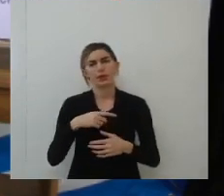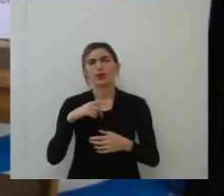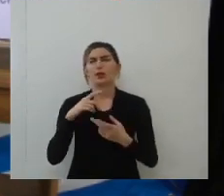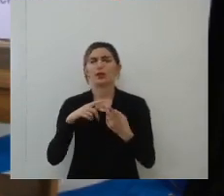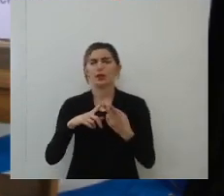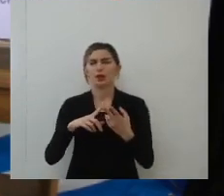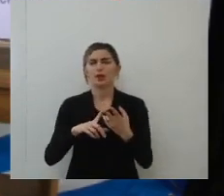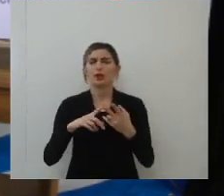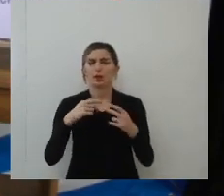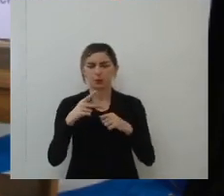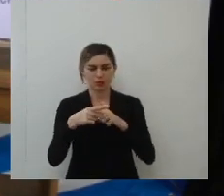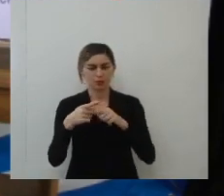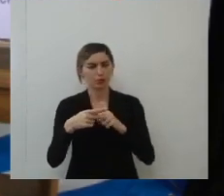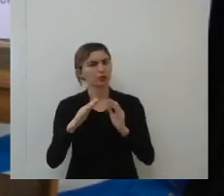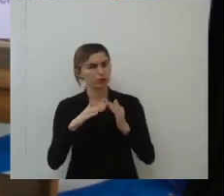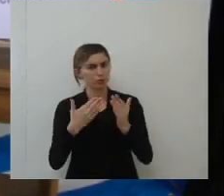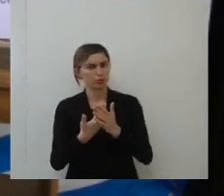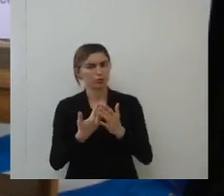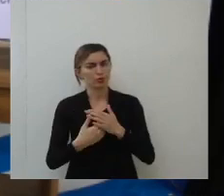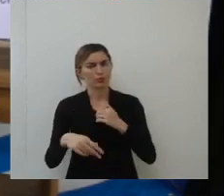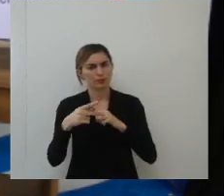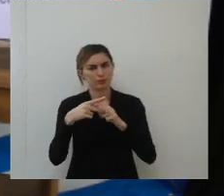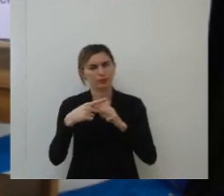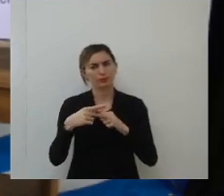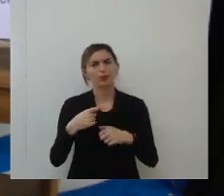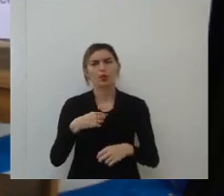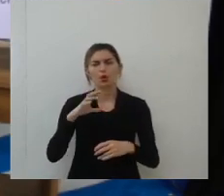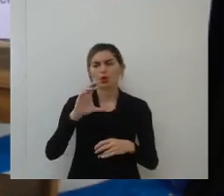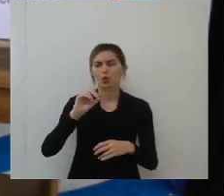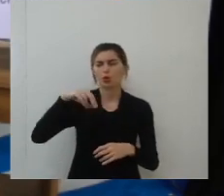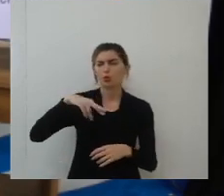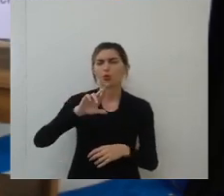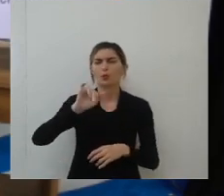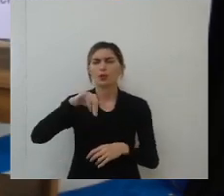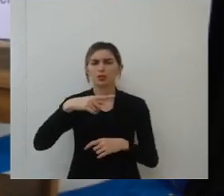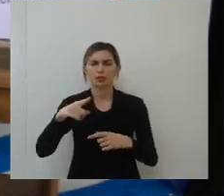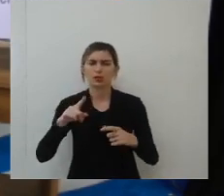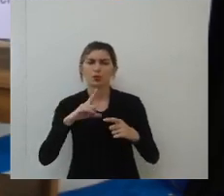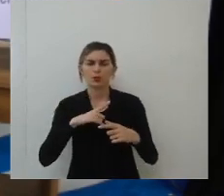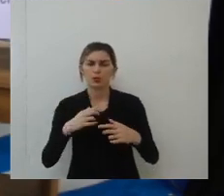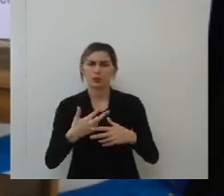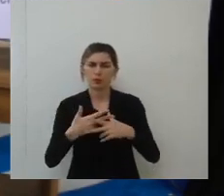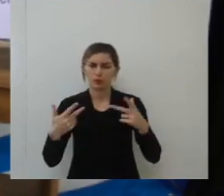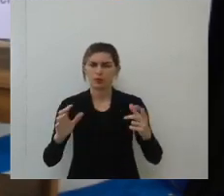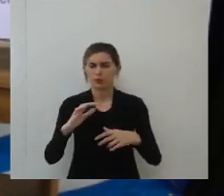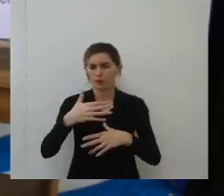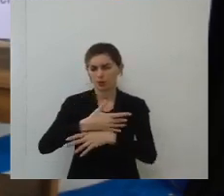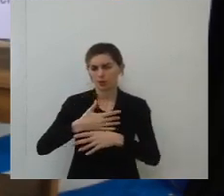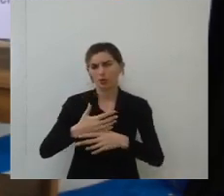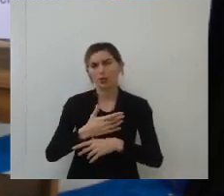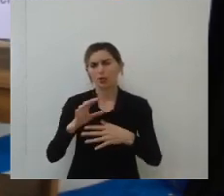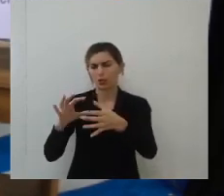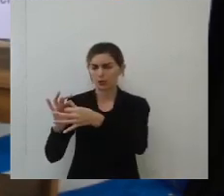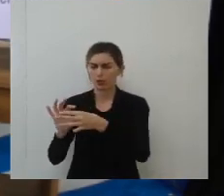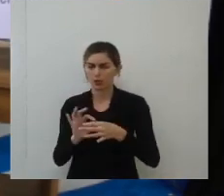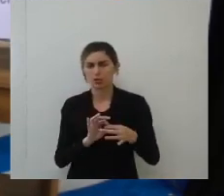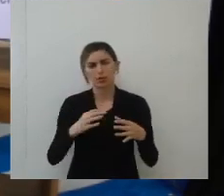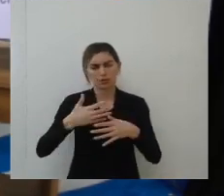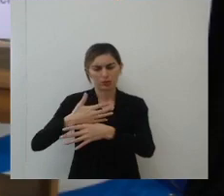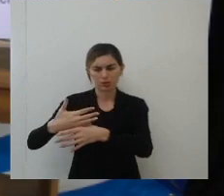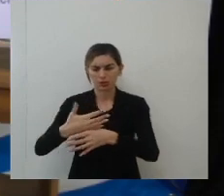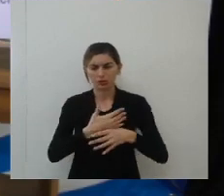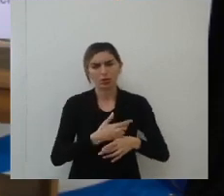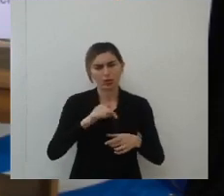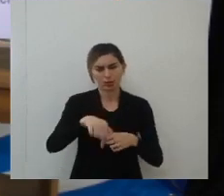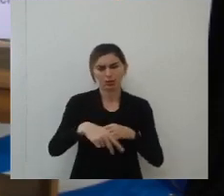Maria Wilza, em Petrolina. A conurbação é um fenômeno urbano em que consiste nas ligações de cidades. Aqui